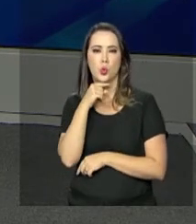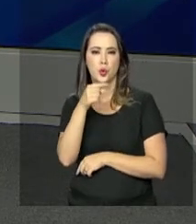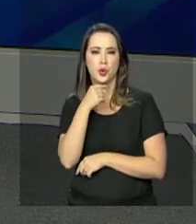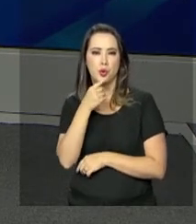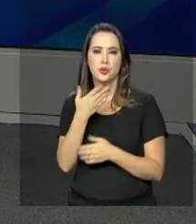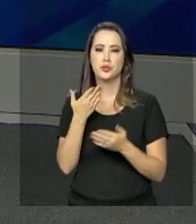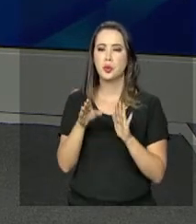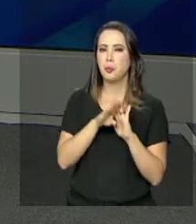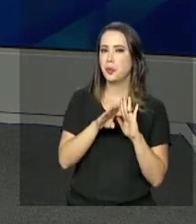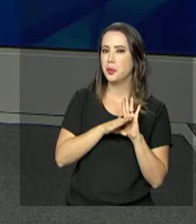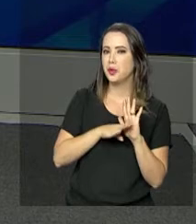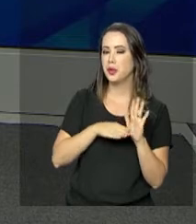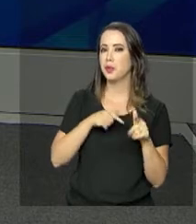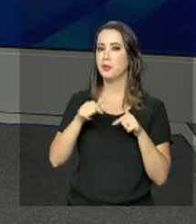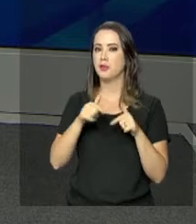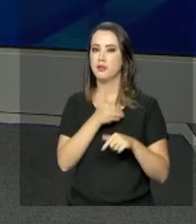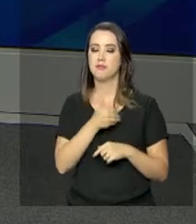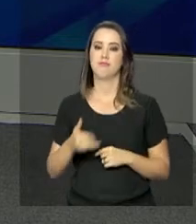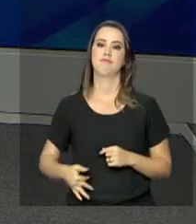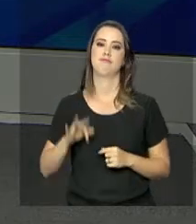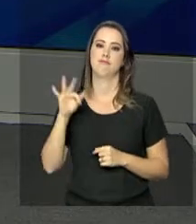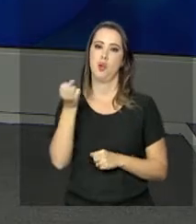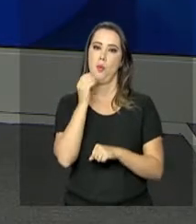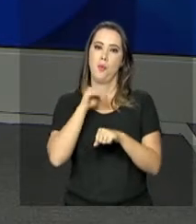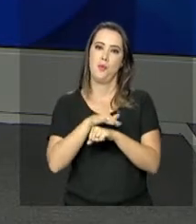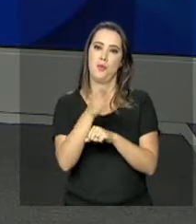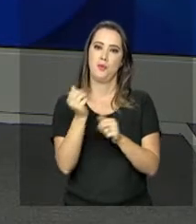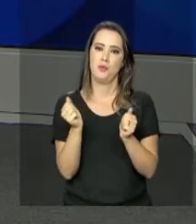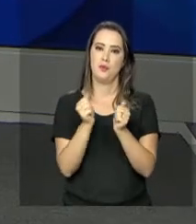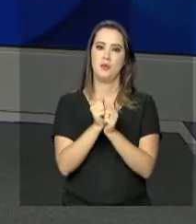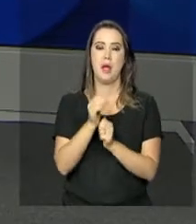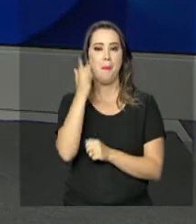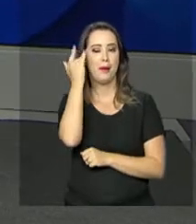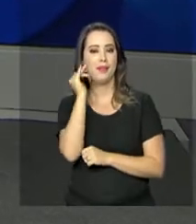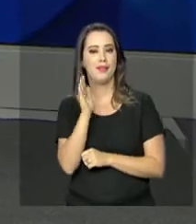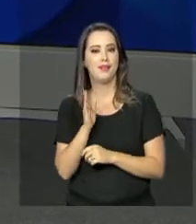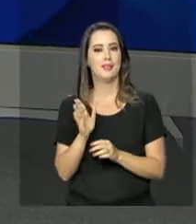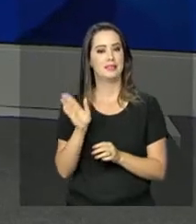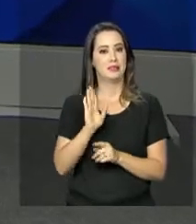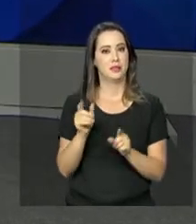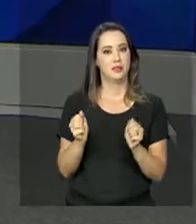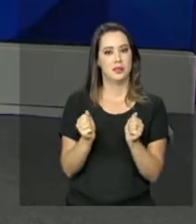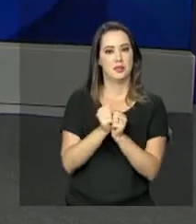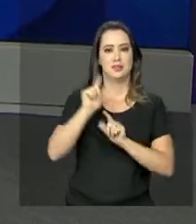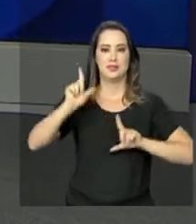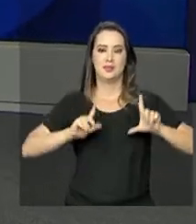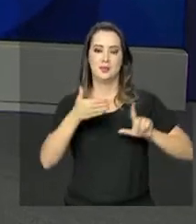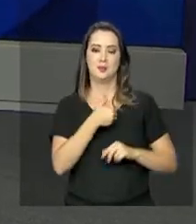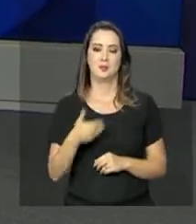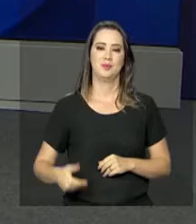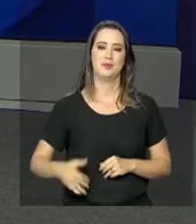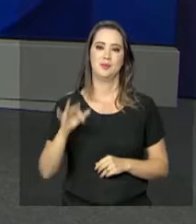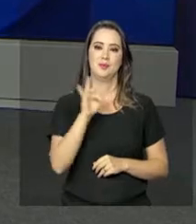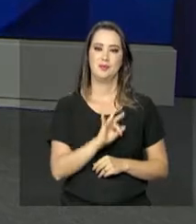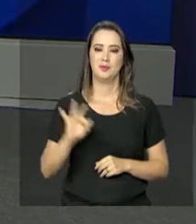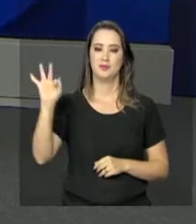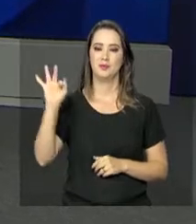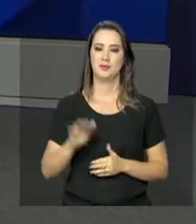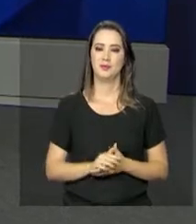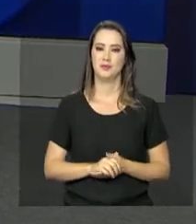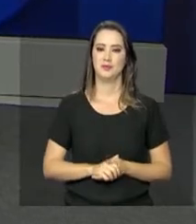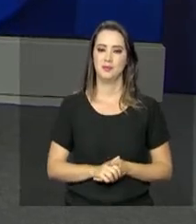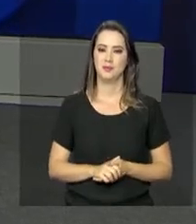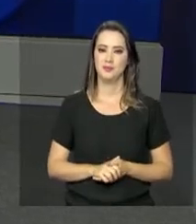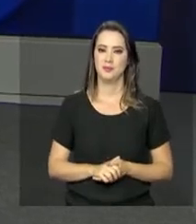programas e ações do governo federal uma boa noite pra você nos vemos amanhã e continue com a gente aqui na nbr a tv do governo